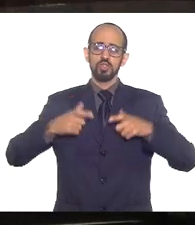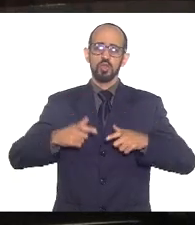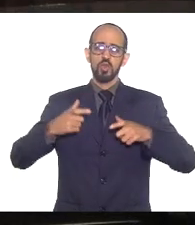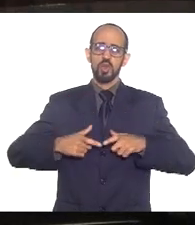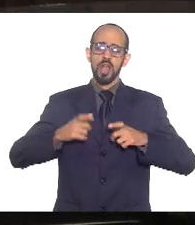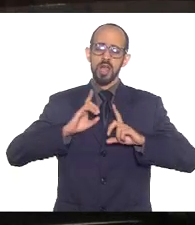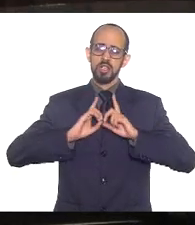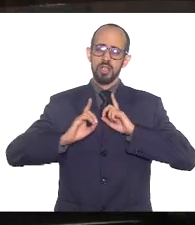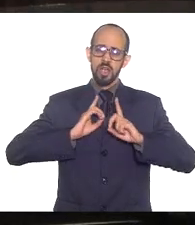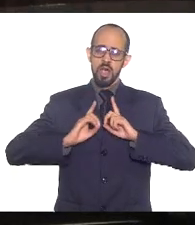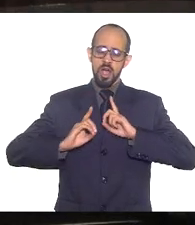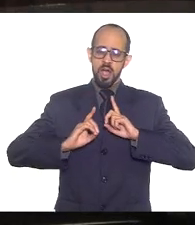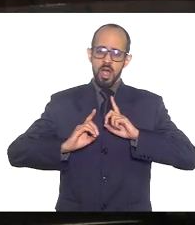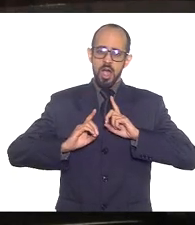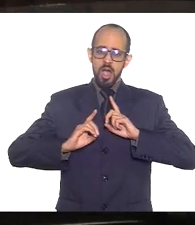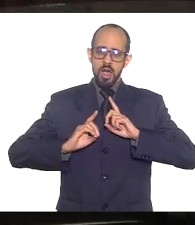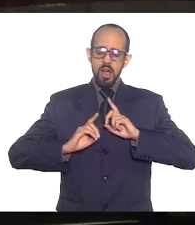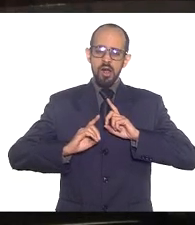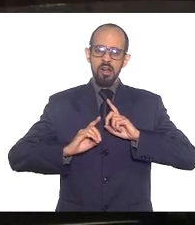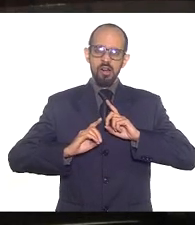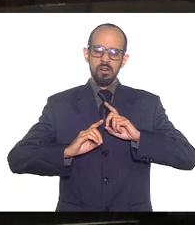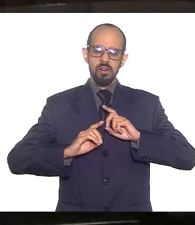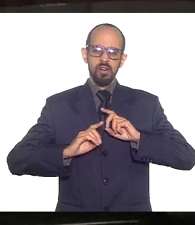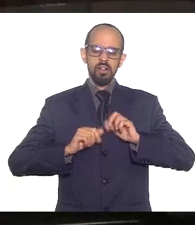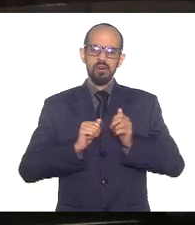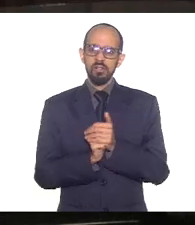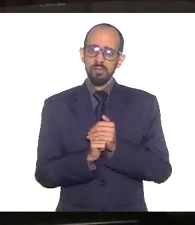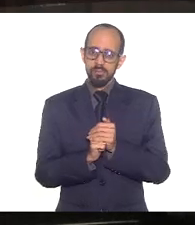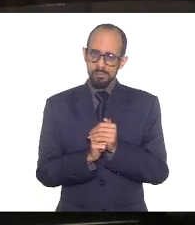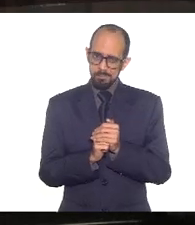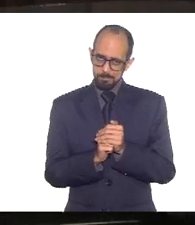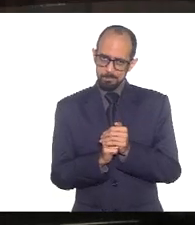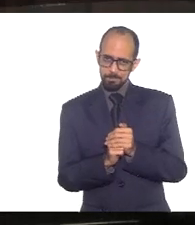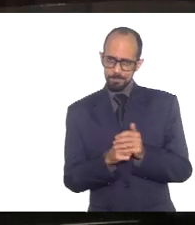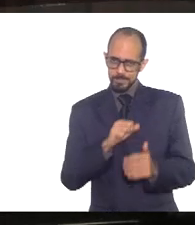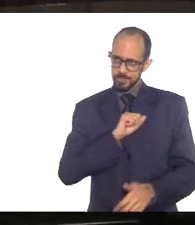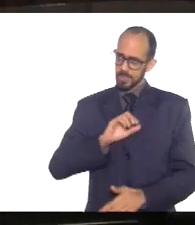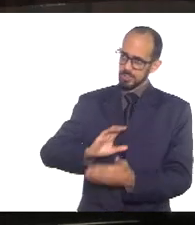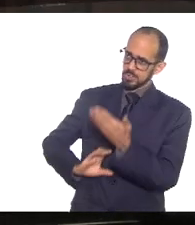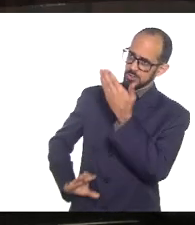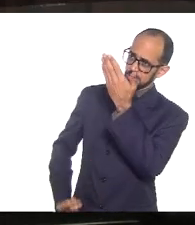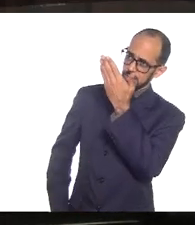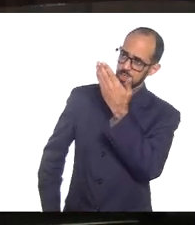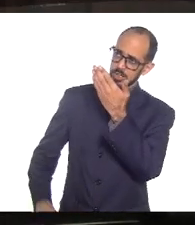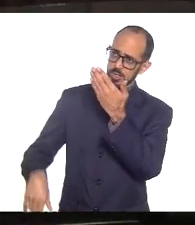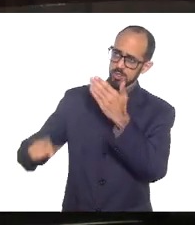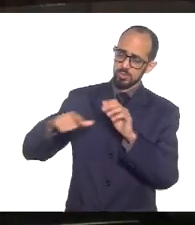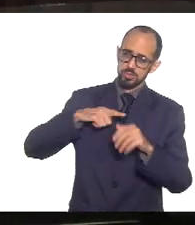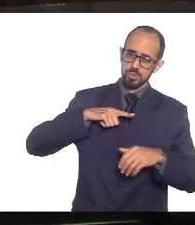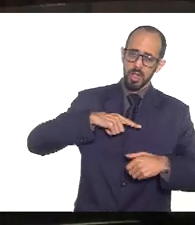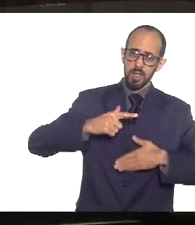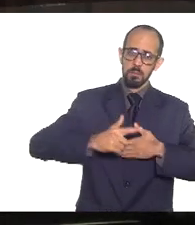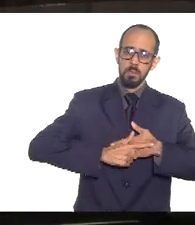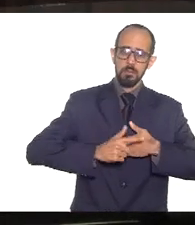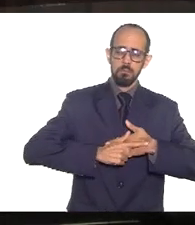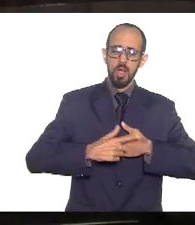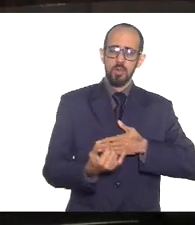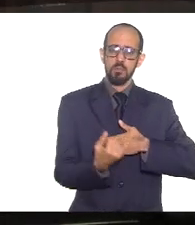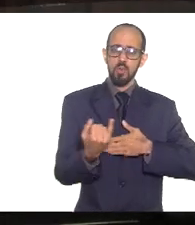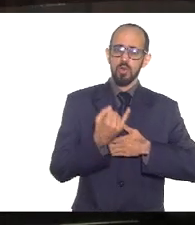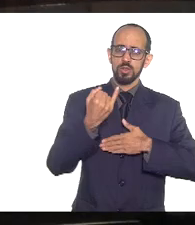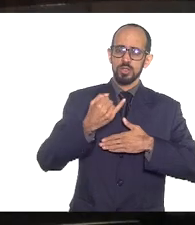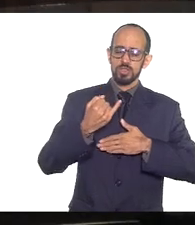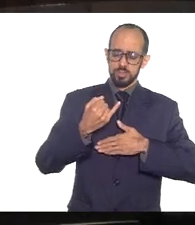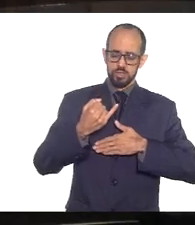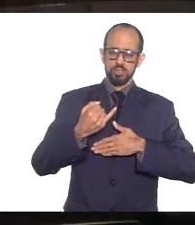de diálogo e o deputado André Ceciliano tem papel Central neste